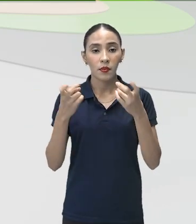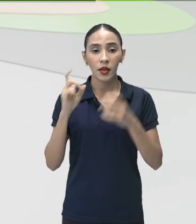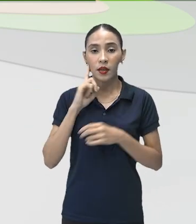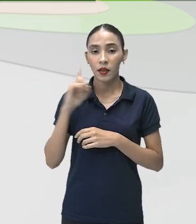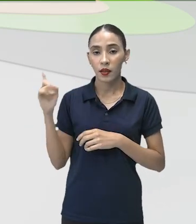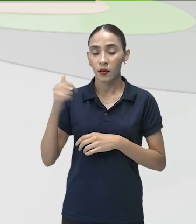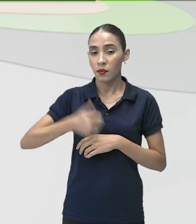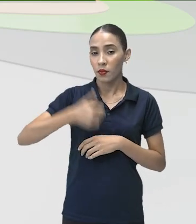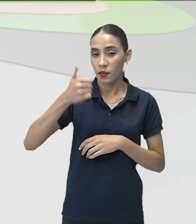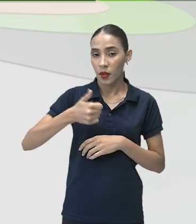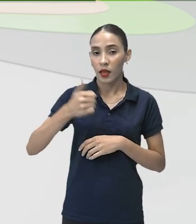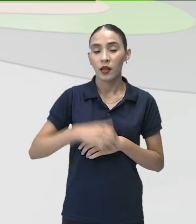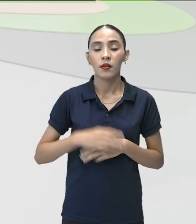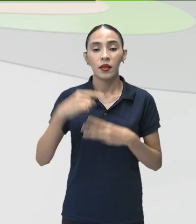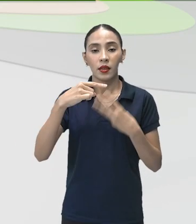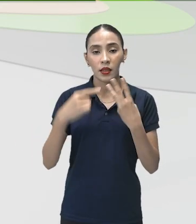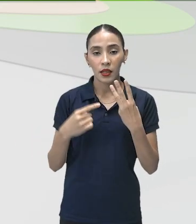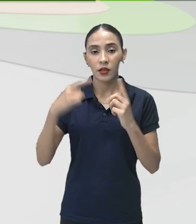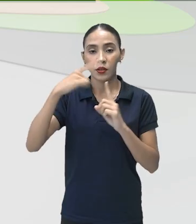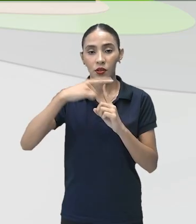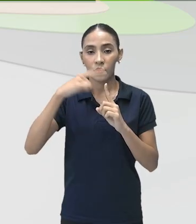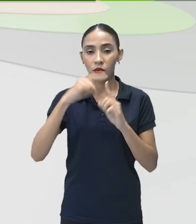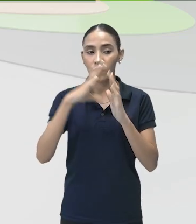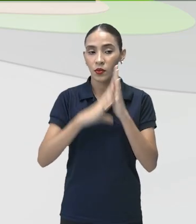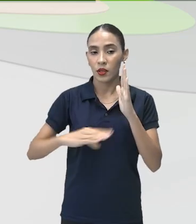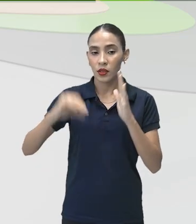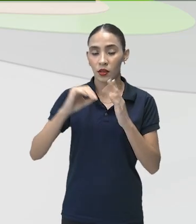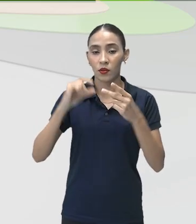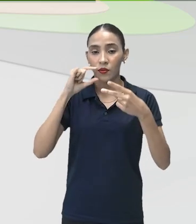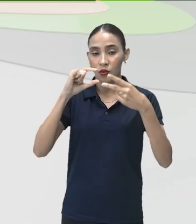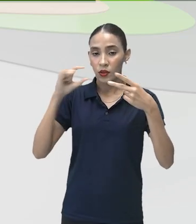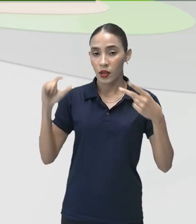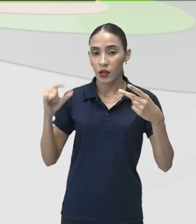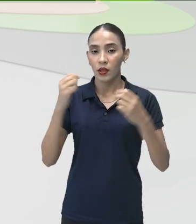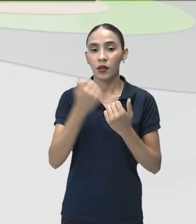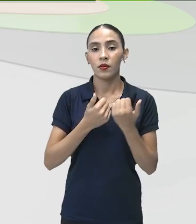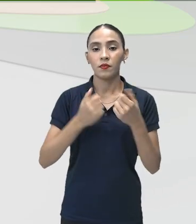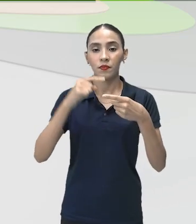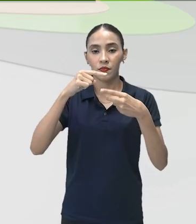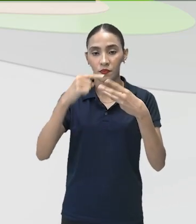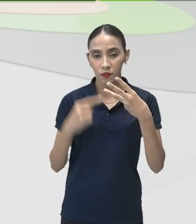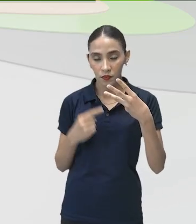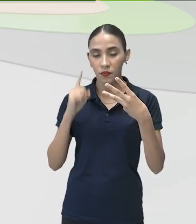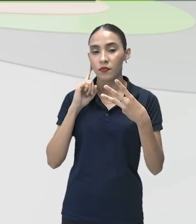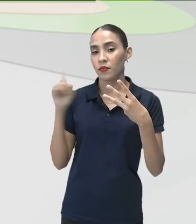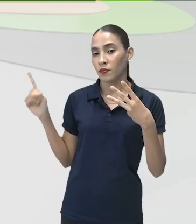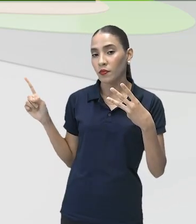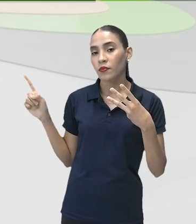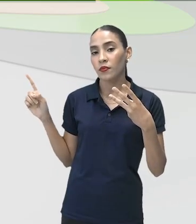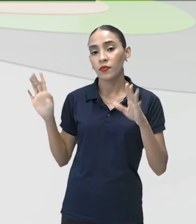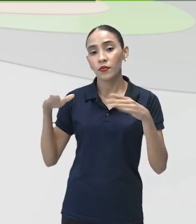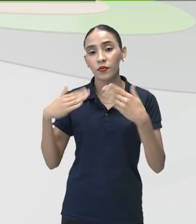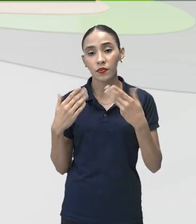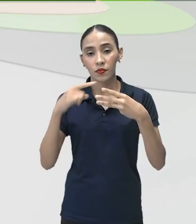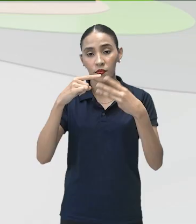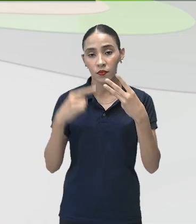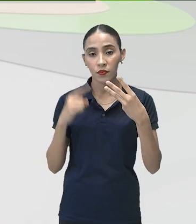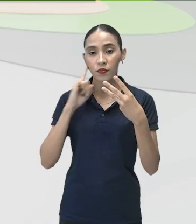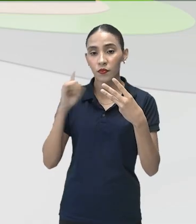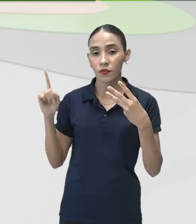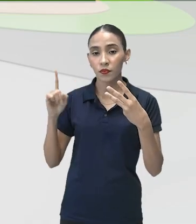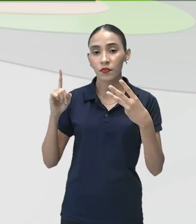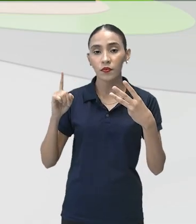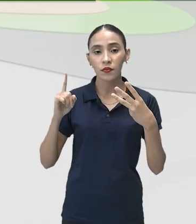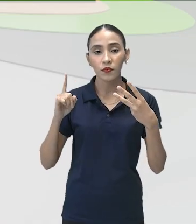na primeira, nós temos os 3 tipos de mutações gênicas, que são substituição, deleção e inserção. E nelas,